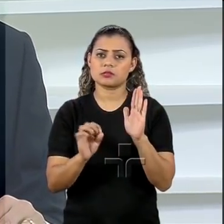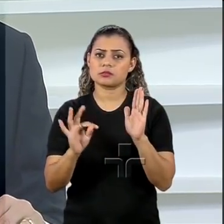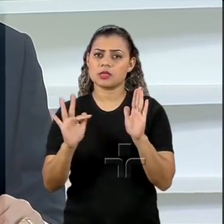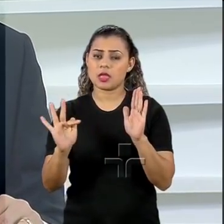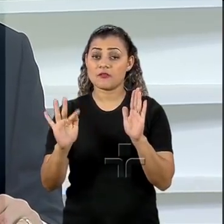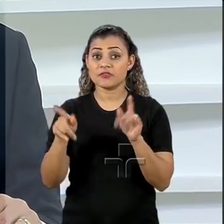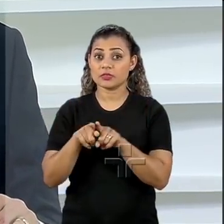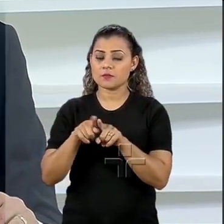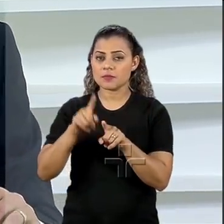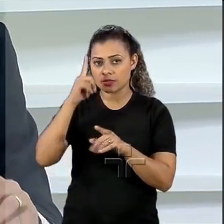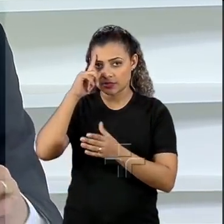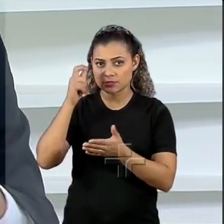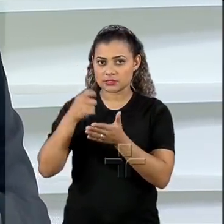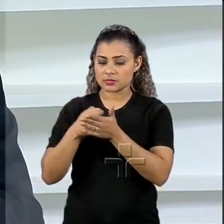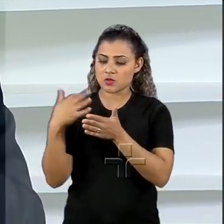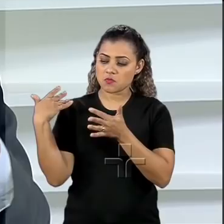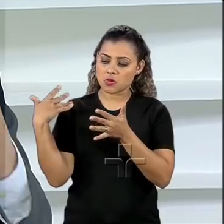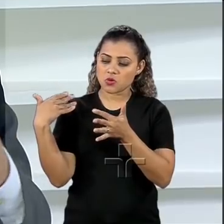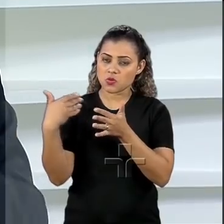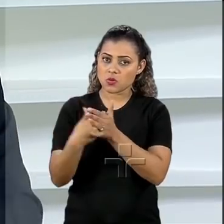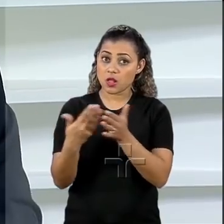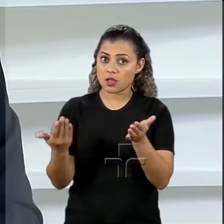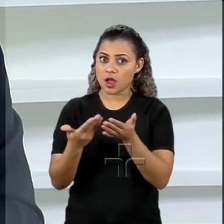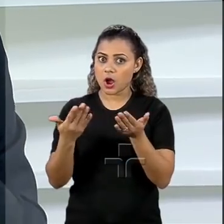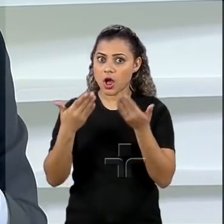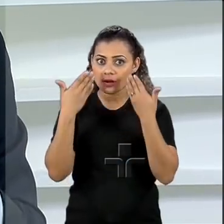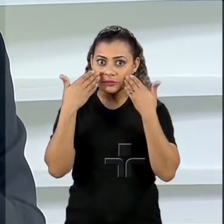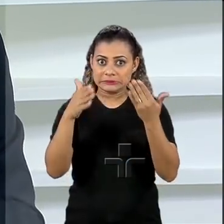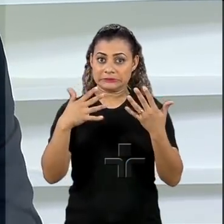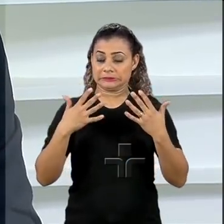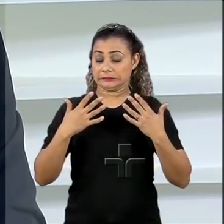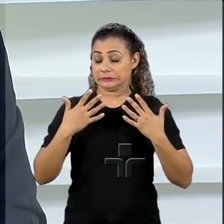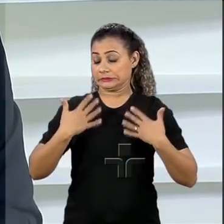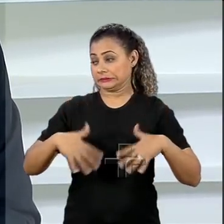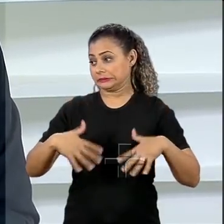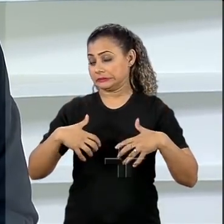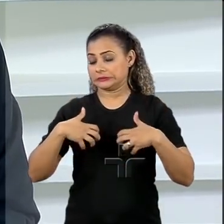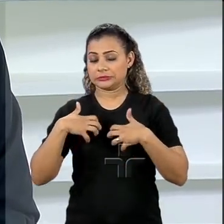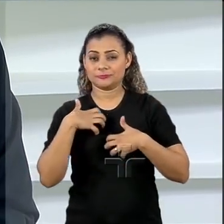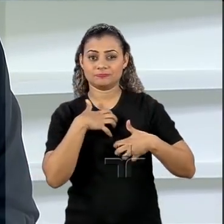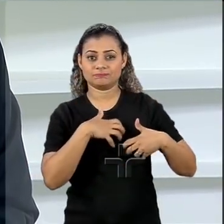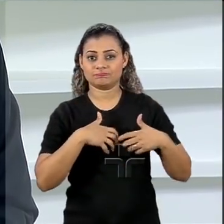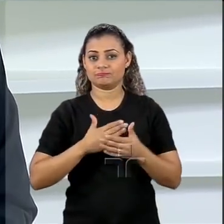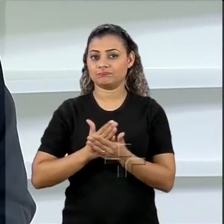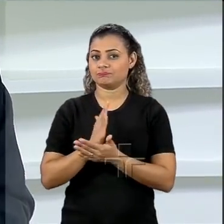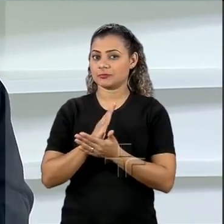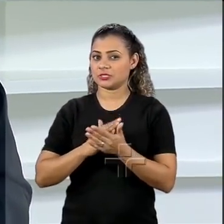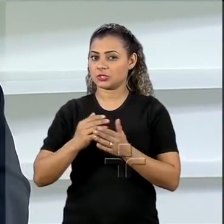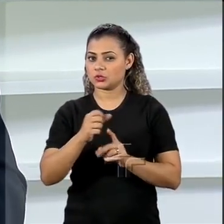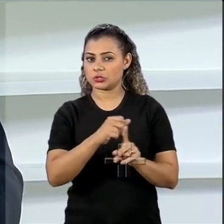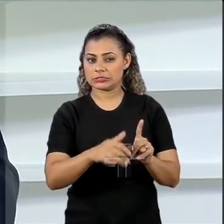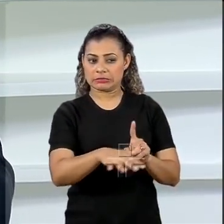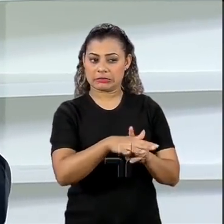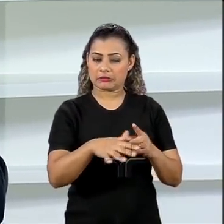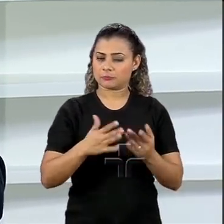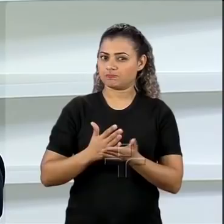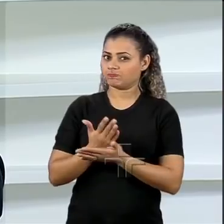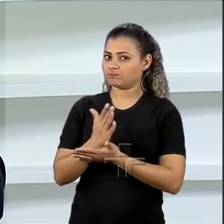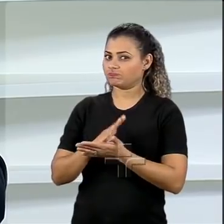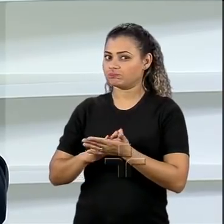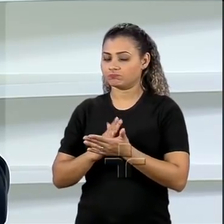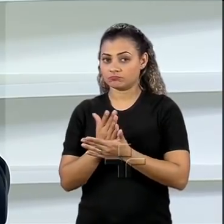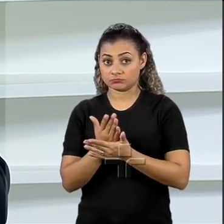recentes decisões que vêm causando desconforto, digamos assim, à sociedade. A gente